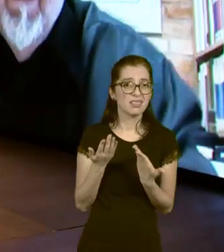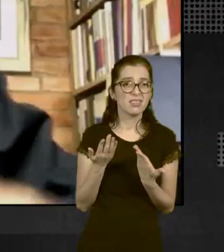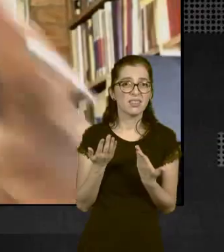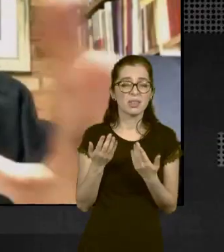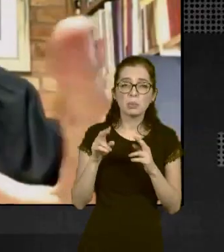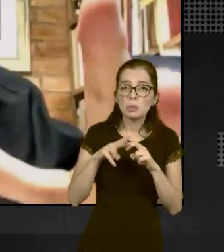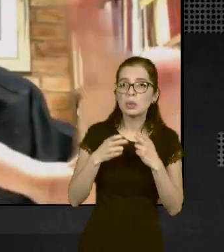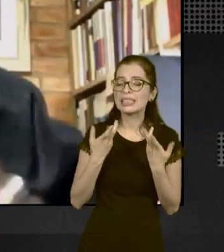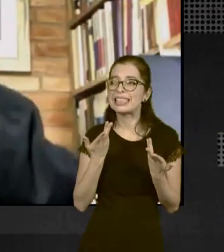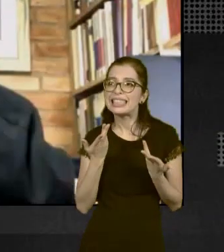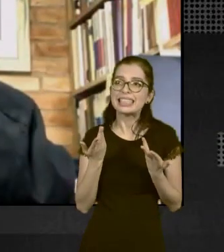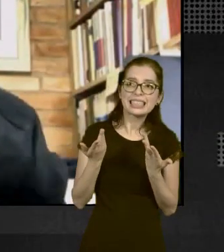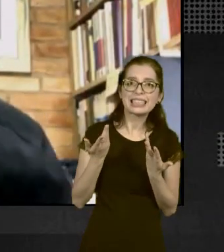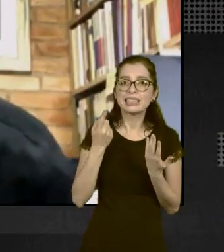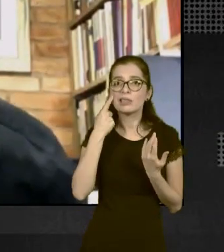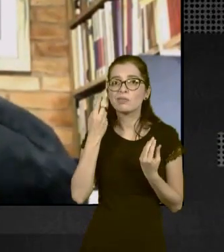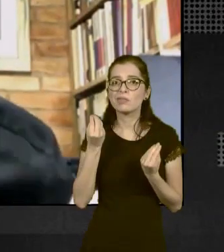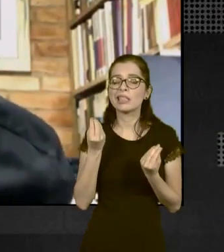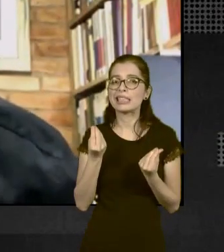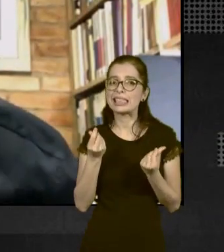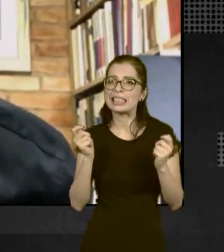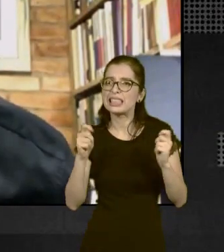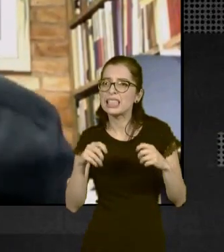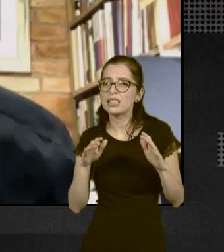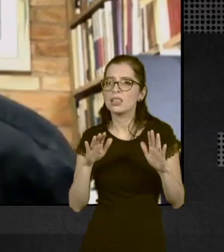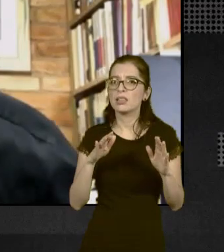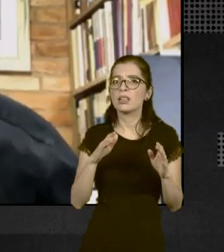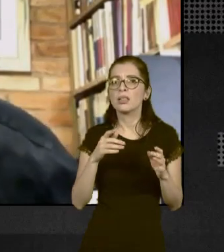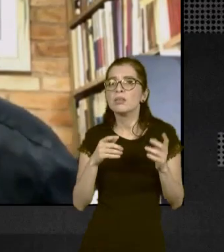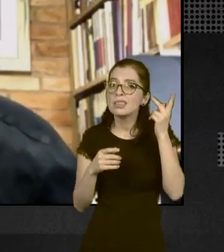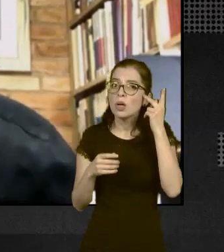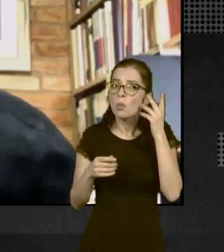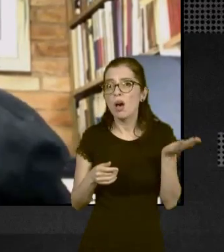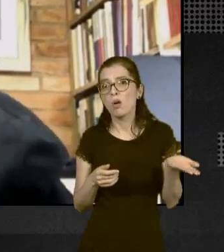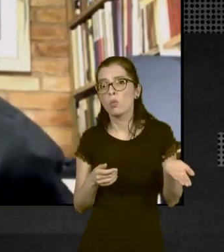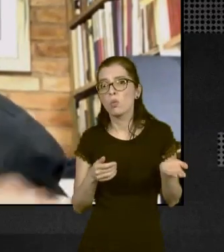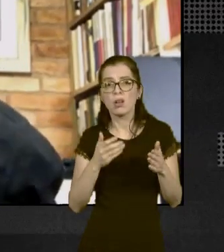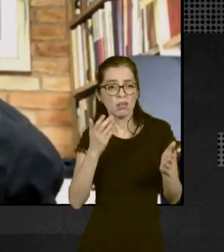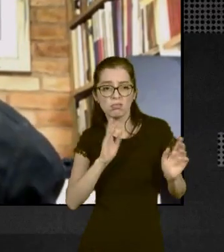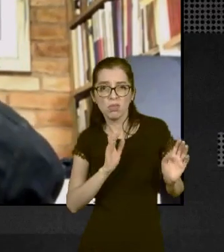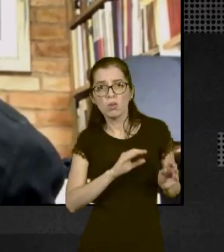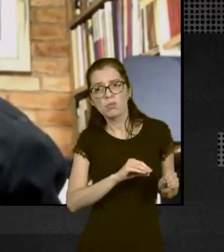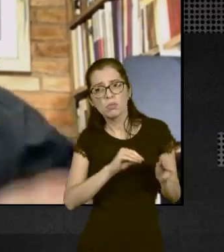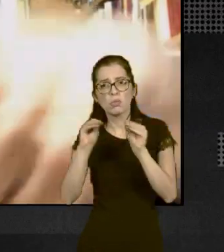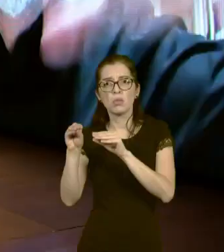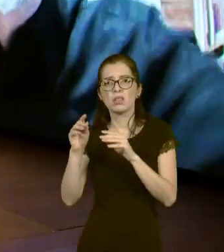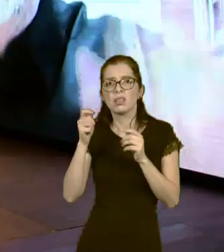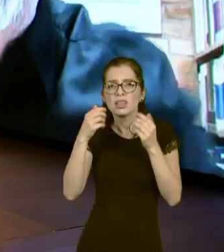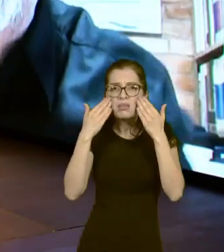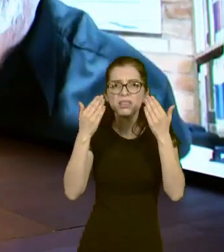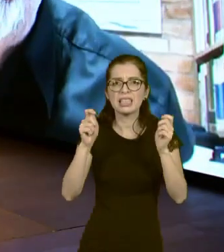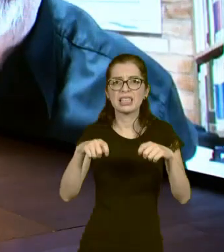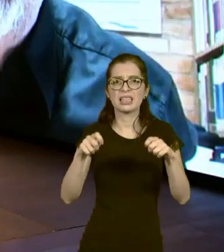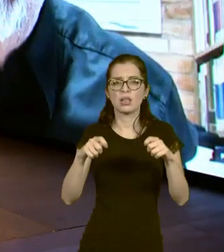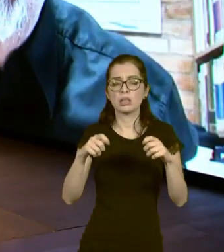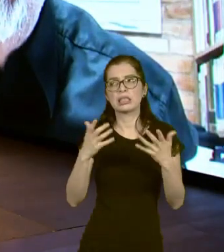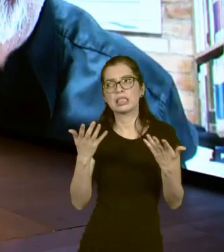longe. Aí o Raul falou, vocês têm que ir para São Paulo, isso aqui não pode morrer aqui. E ele arrumou para a gente umas 2 semanas